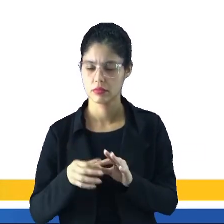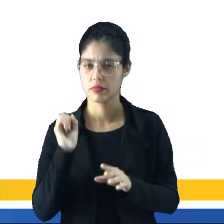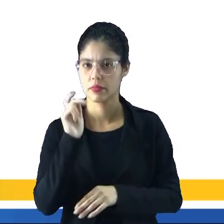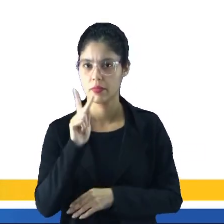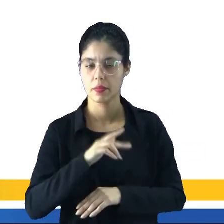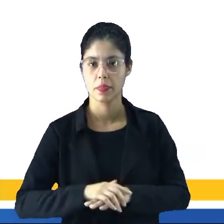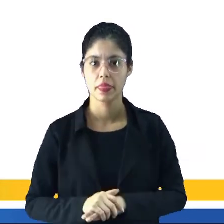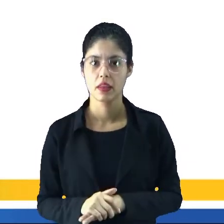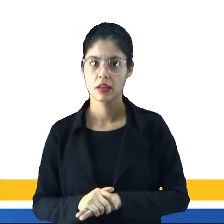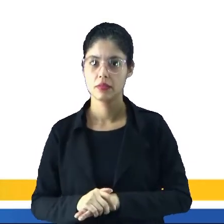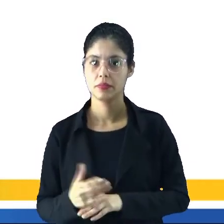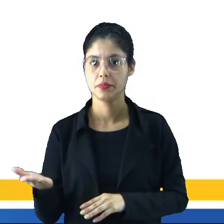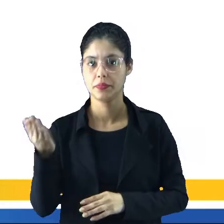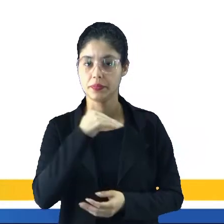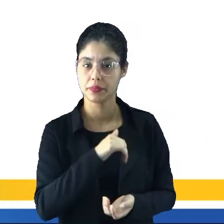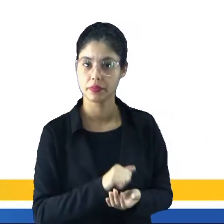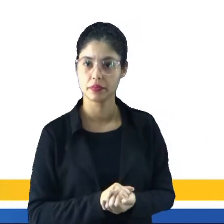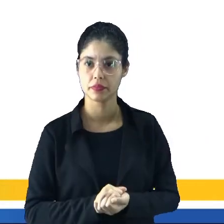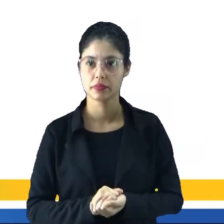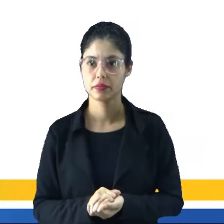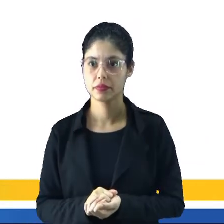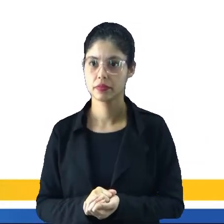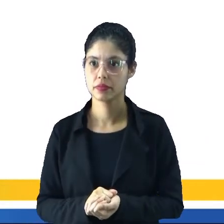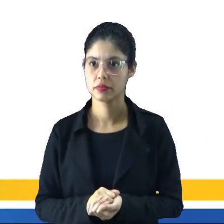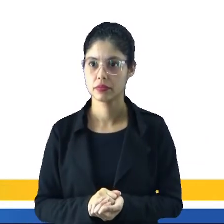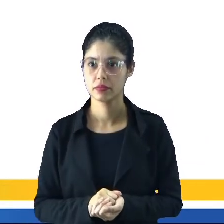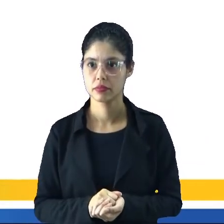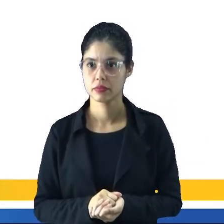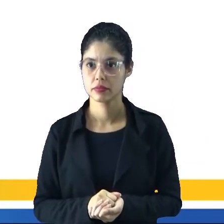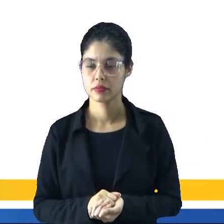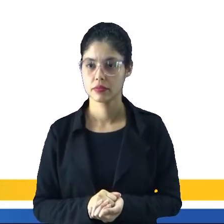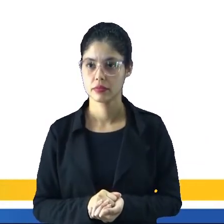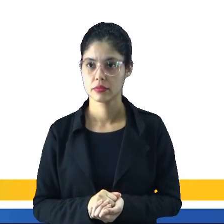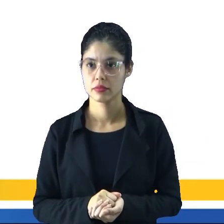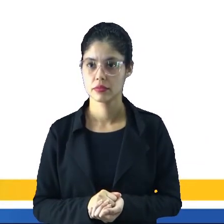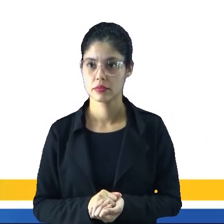tá ok? Vamos lá.